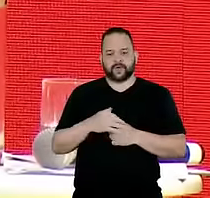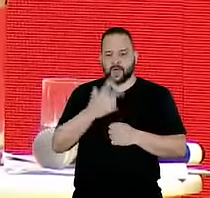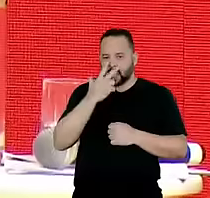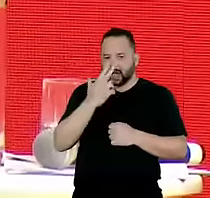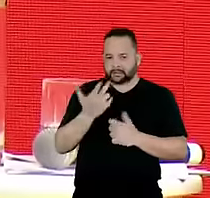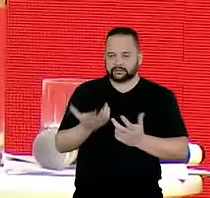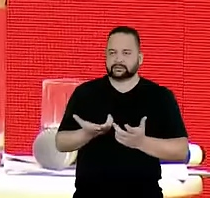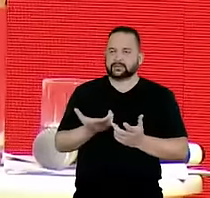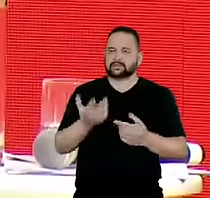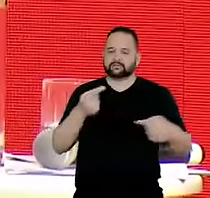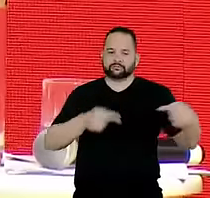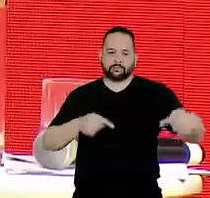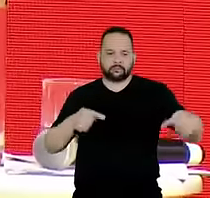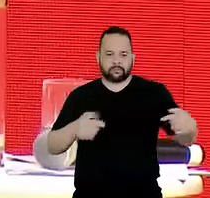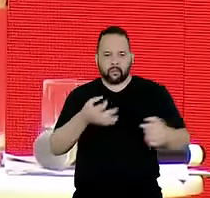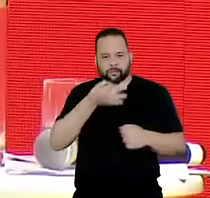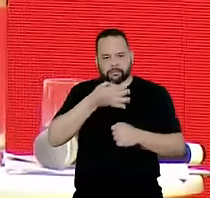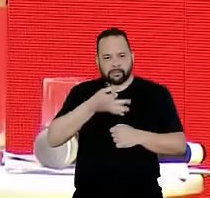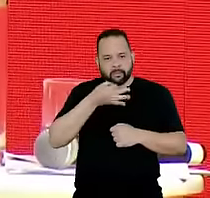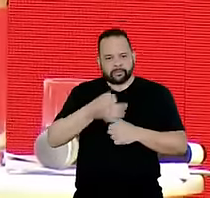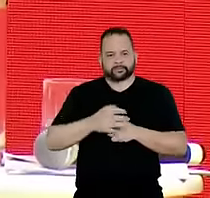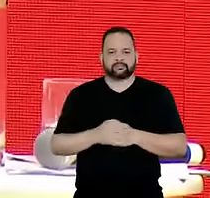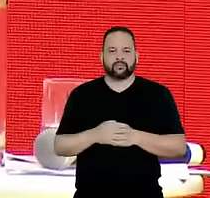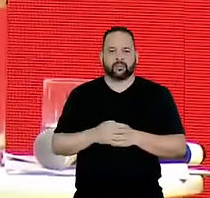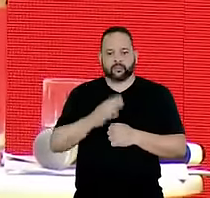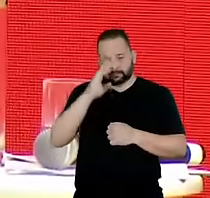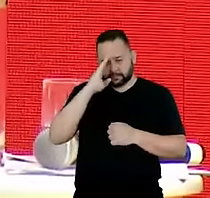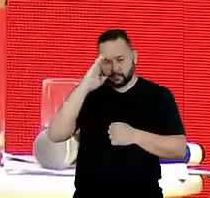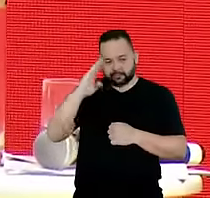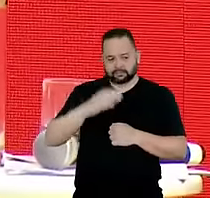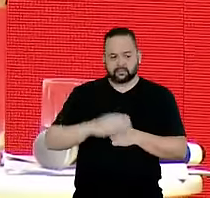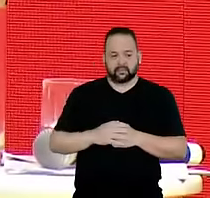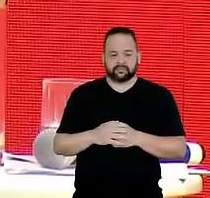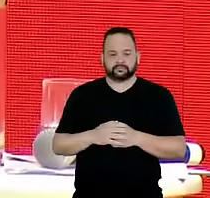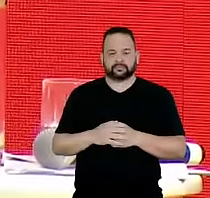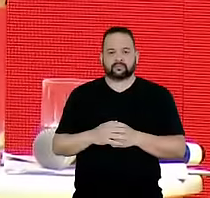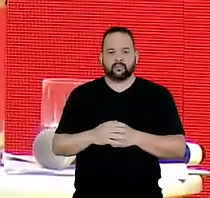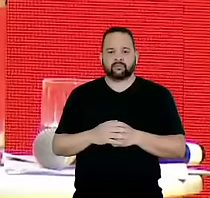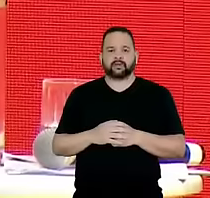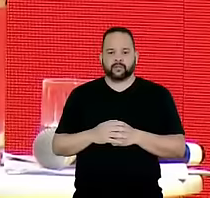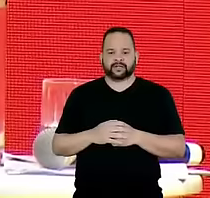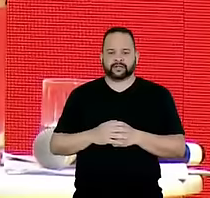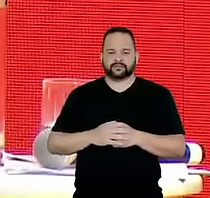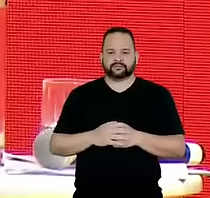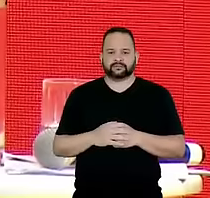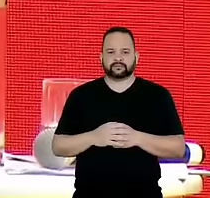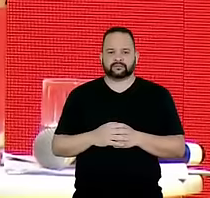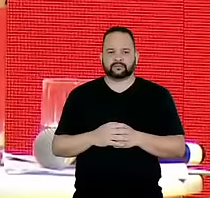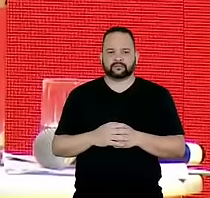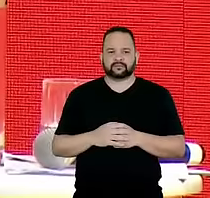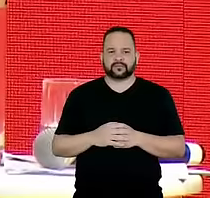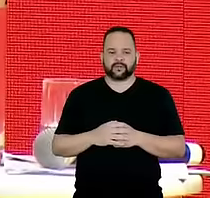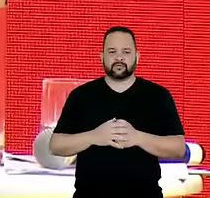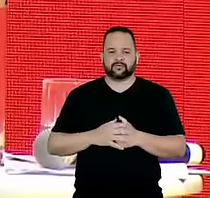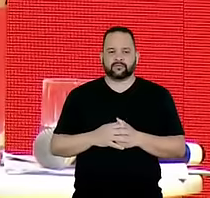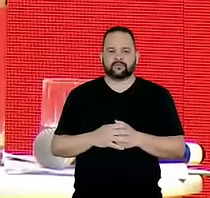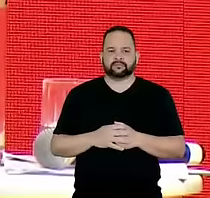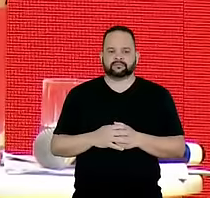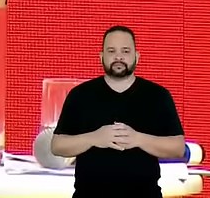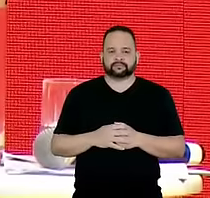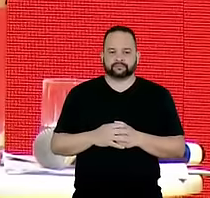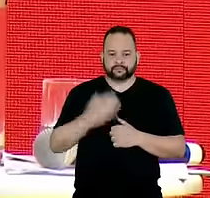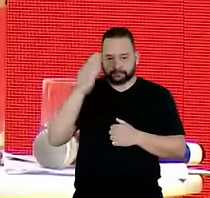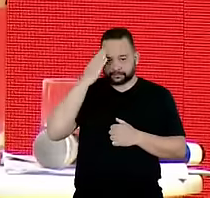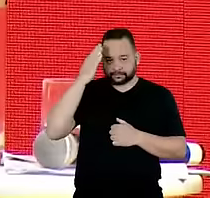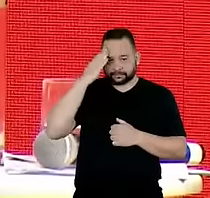discussão principalmente no que diz respeito à amplitude do veículo né a gente sabe que eh eh quando a gente